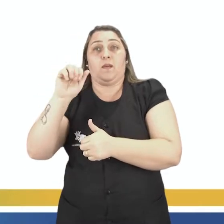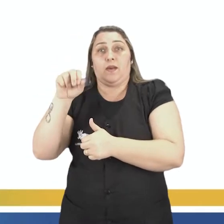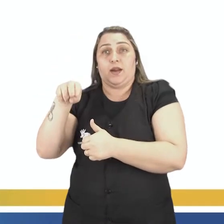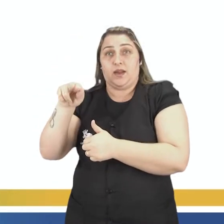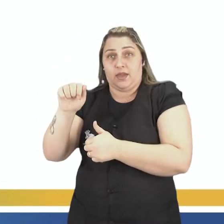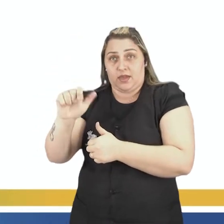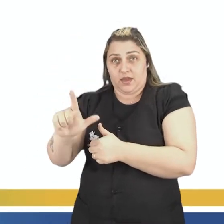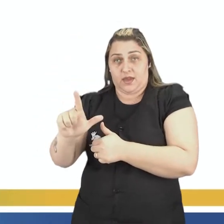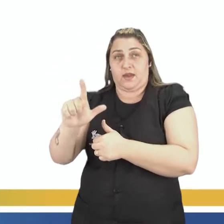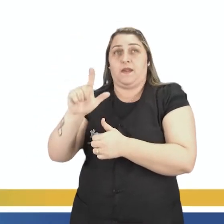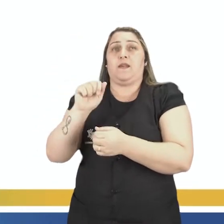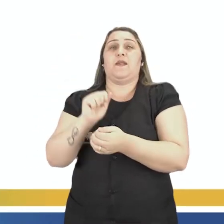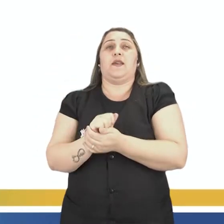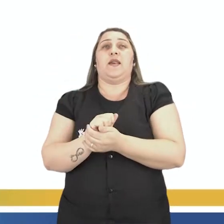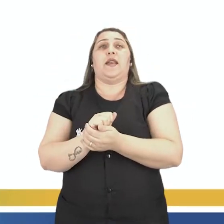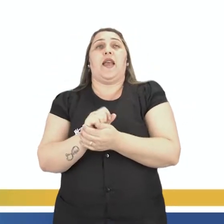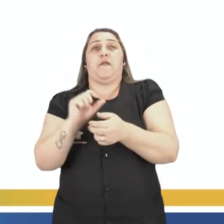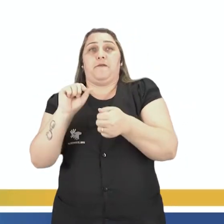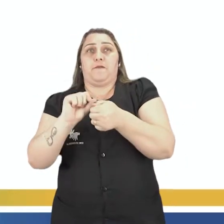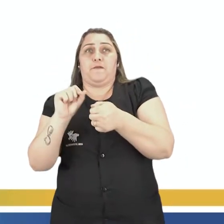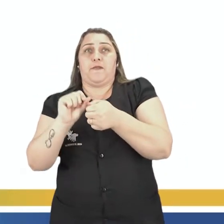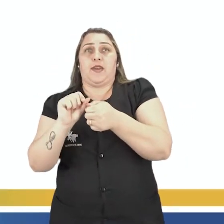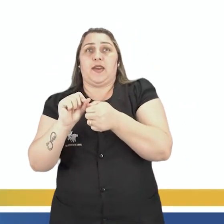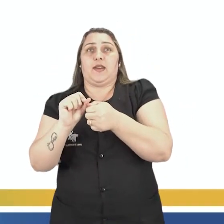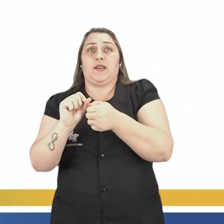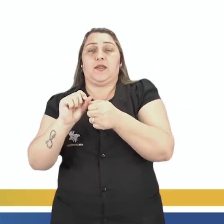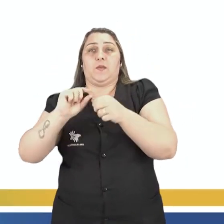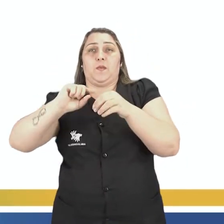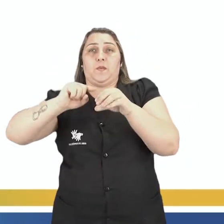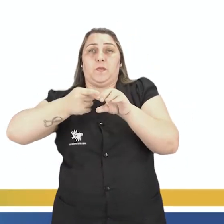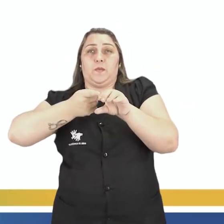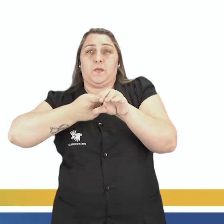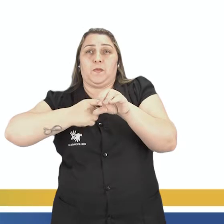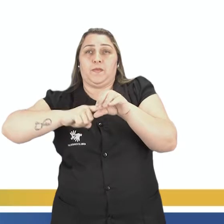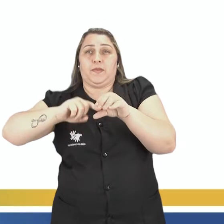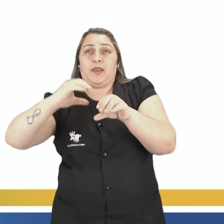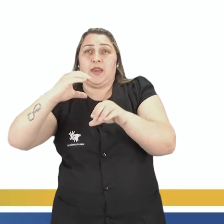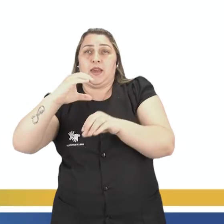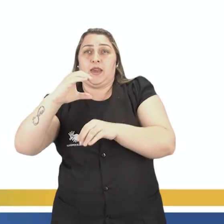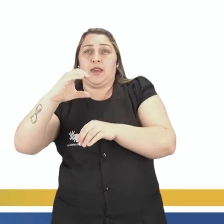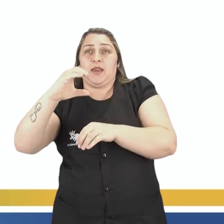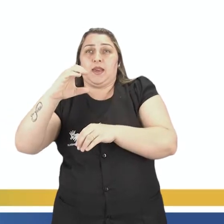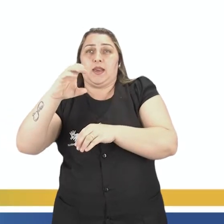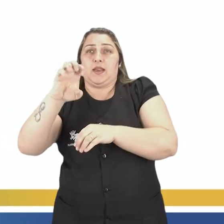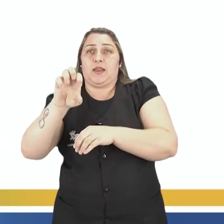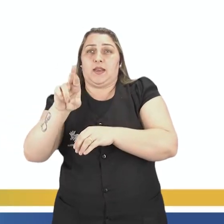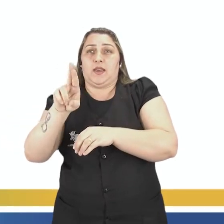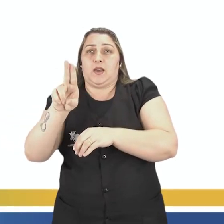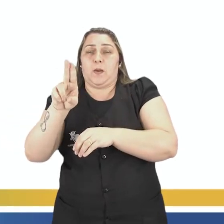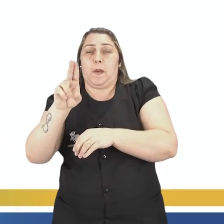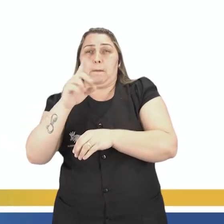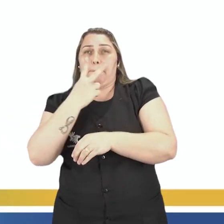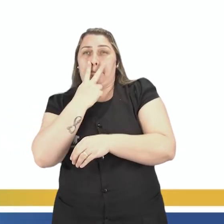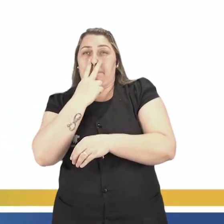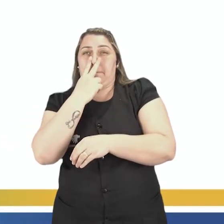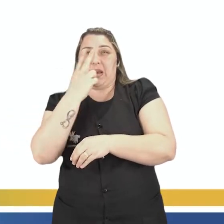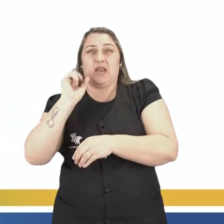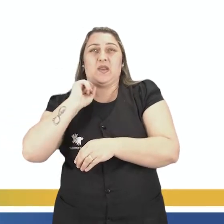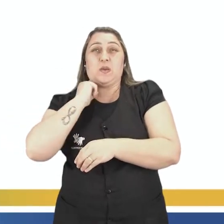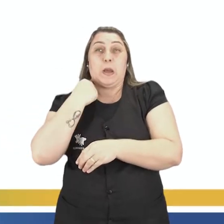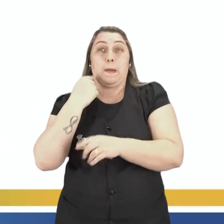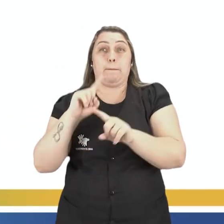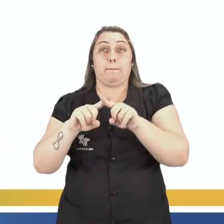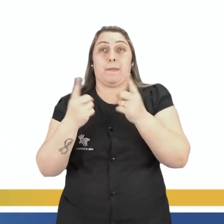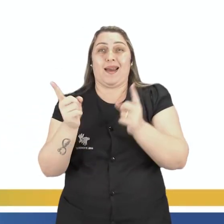do ouvido, onde é produzido aquele cerome que muitas vezes nós pensamos que é sujeira, mas não é